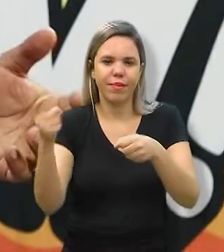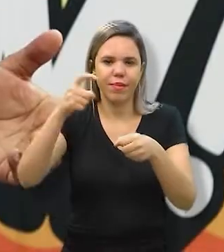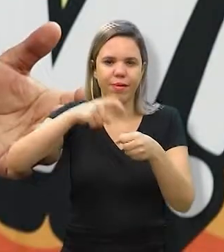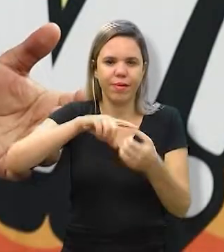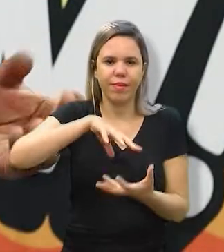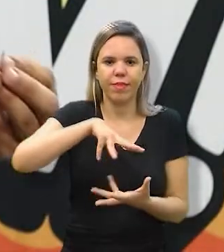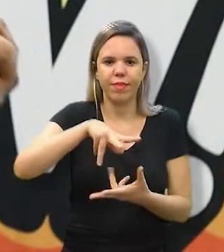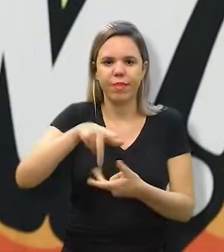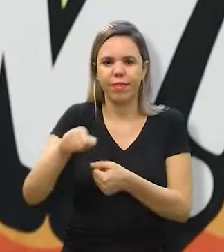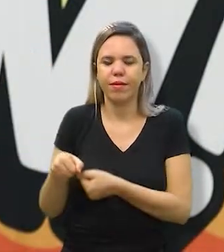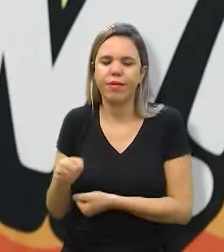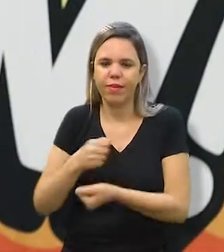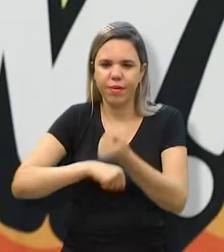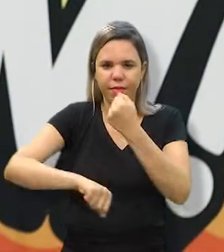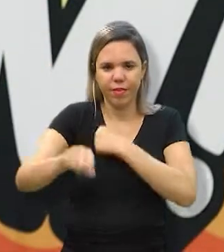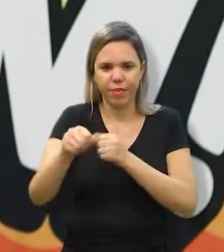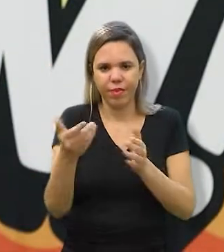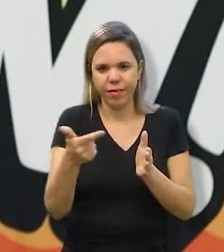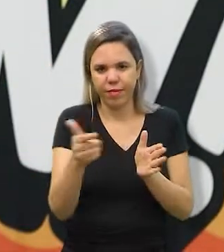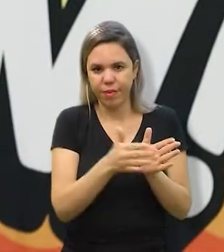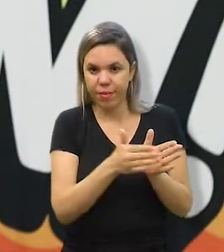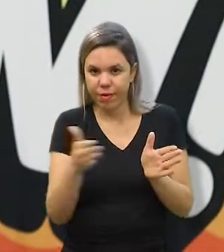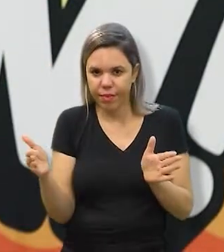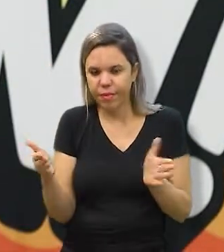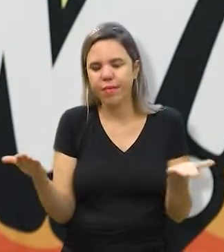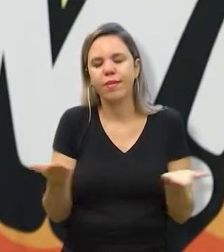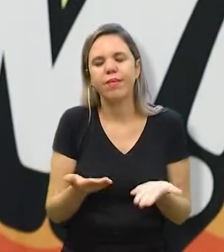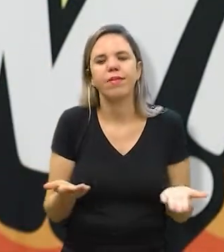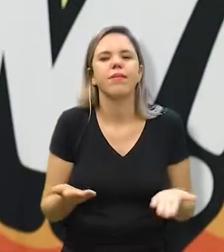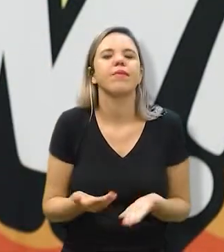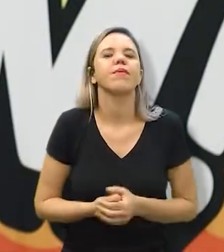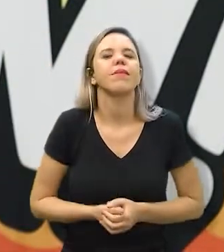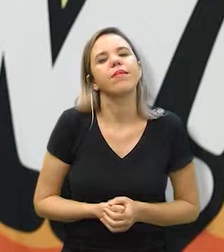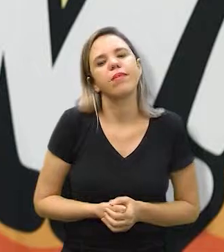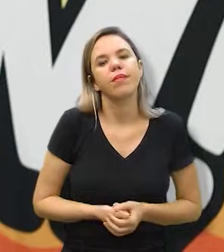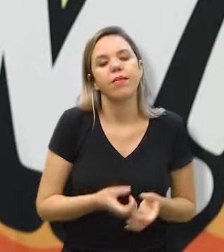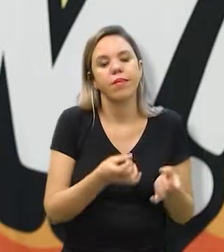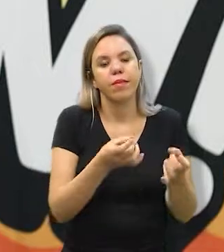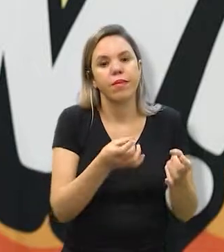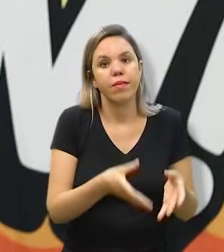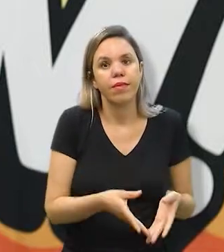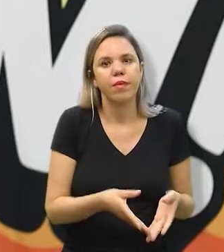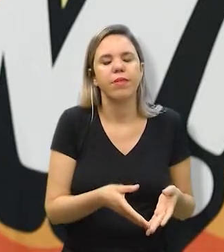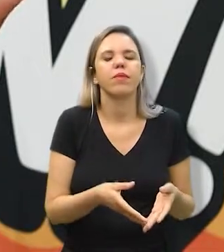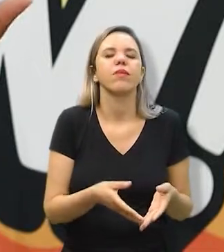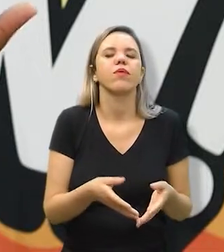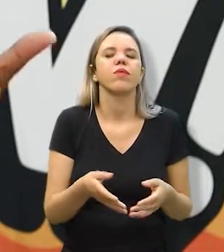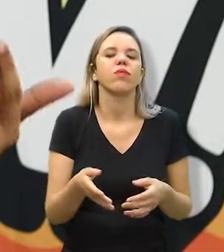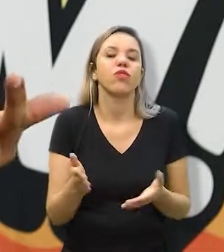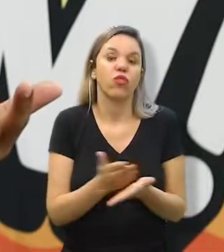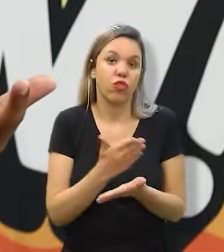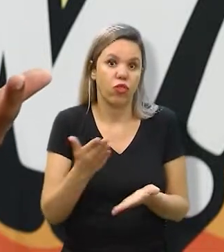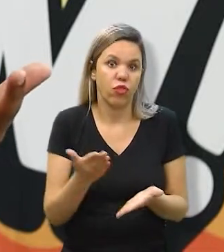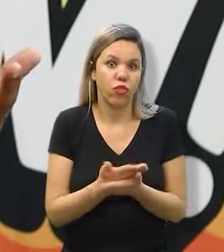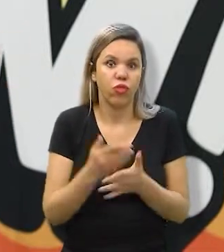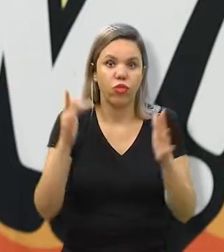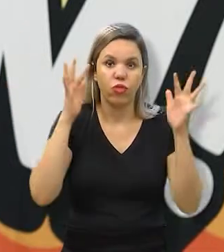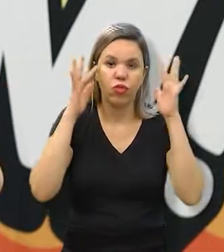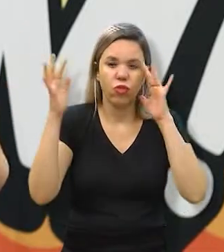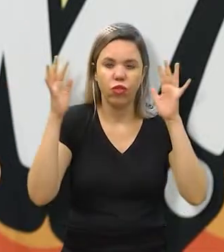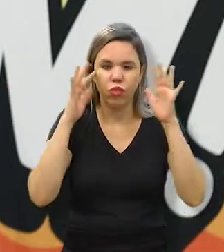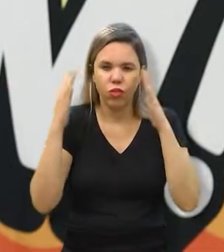Estamos de volta com o segundo bloco do Universo Épico e agora a gente sai da ficção científica para um universo